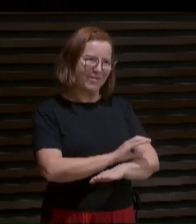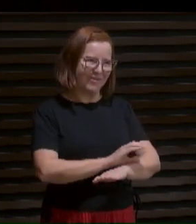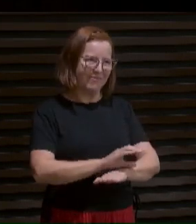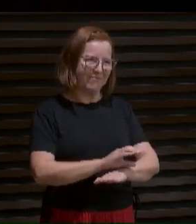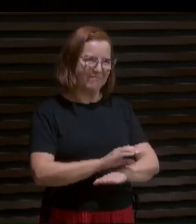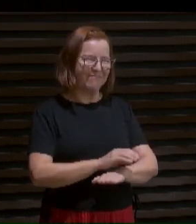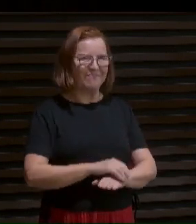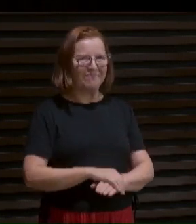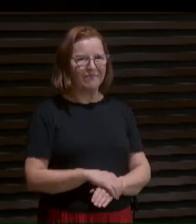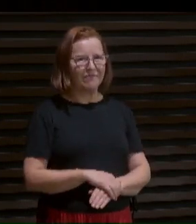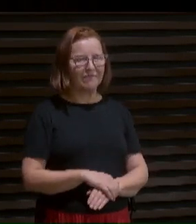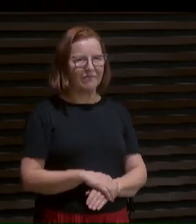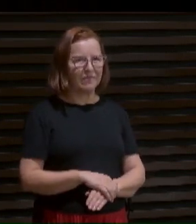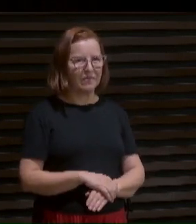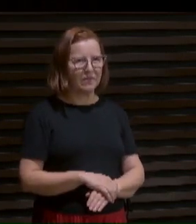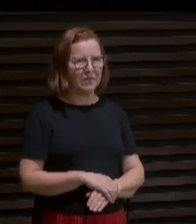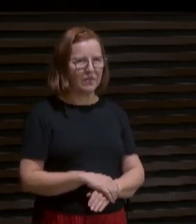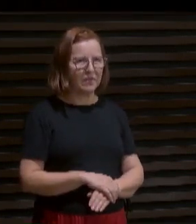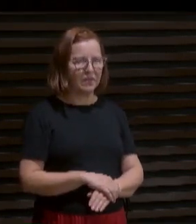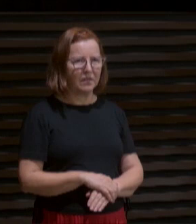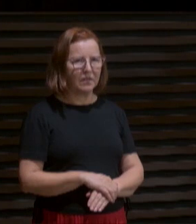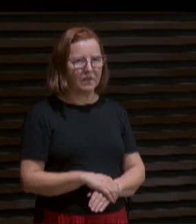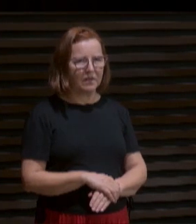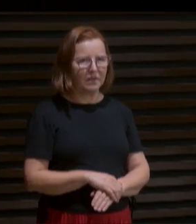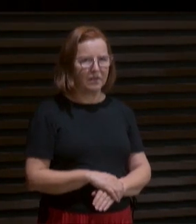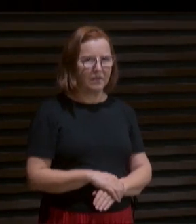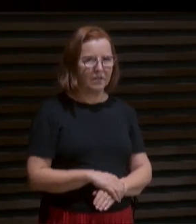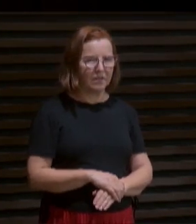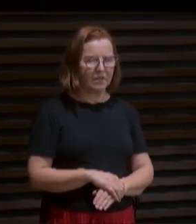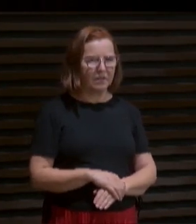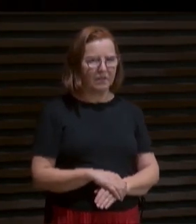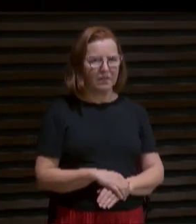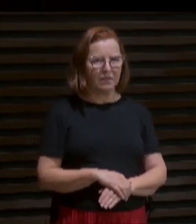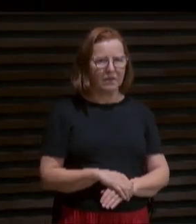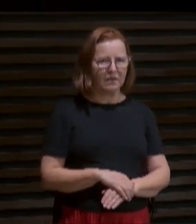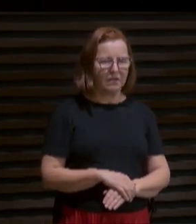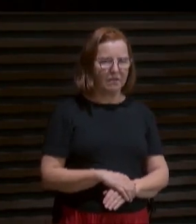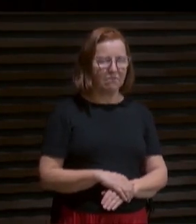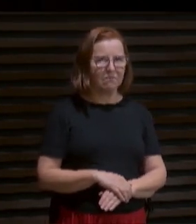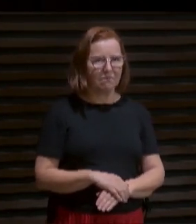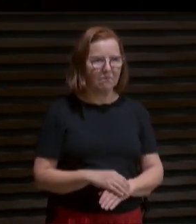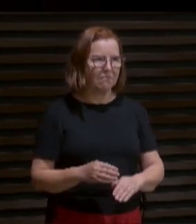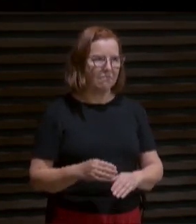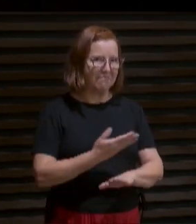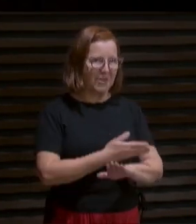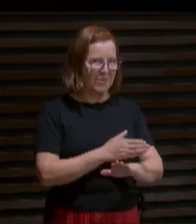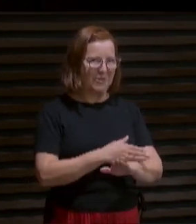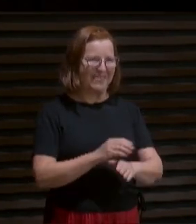Paulo, por que você se gloriava na cruz? Vamos voltar ao texto. Vamos voltar ao texto.